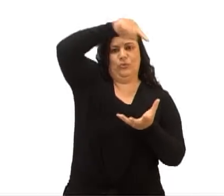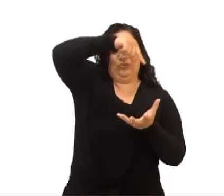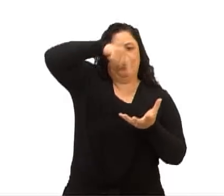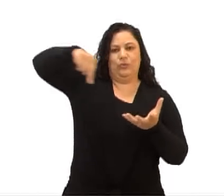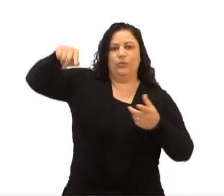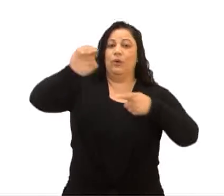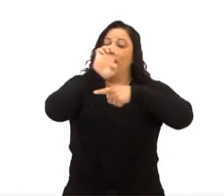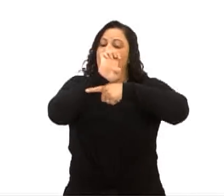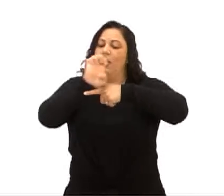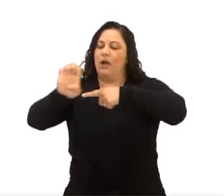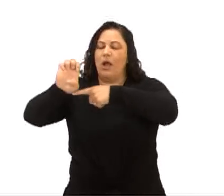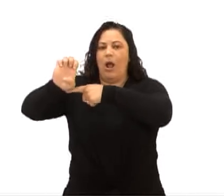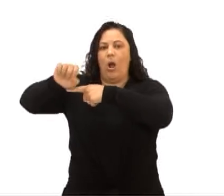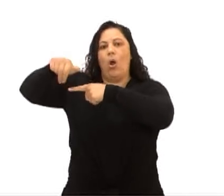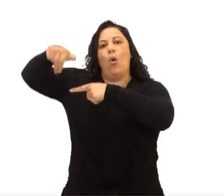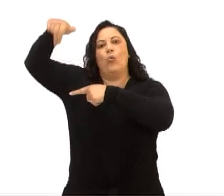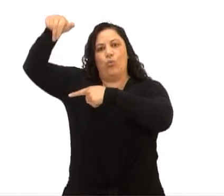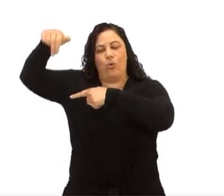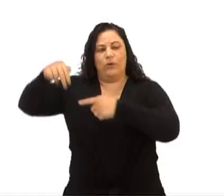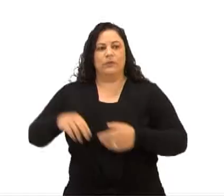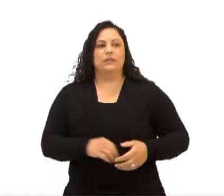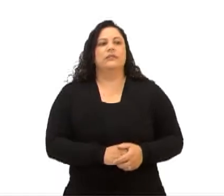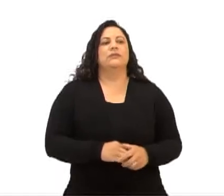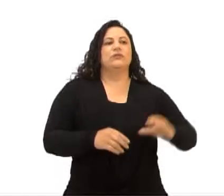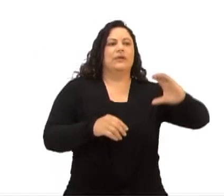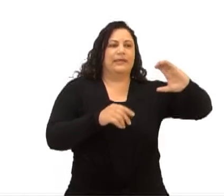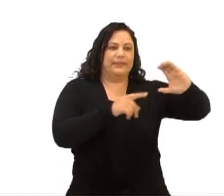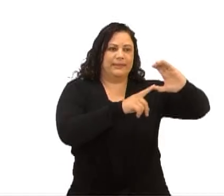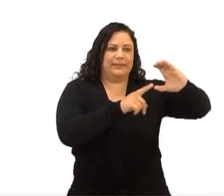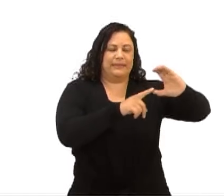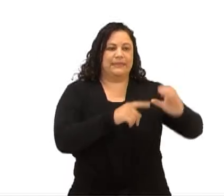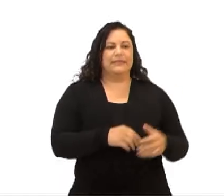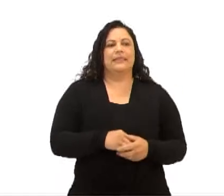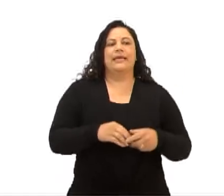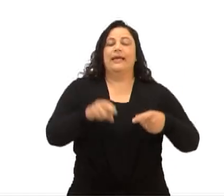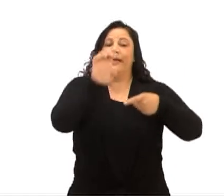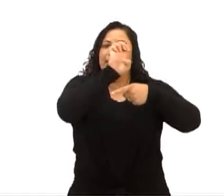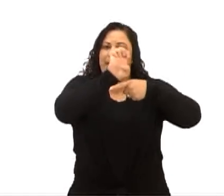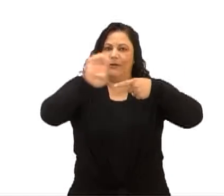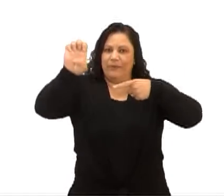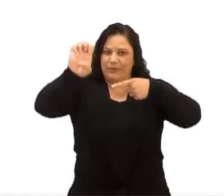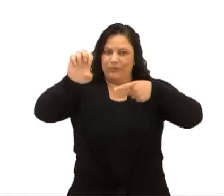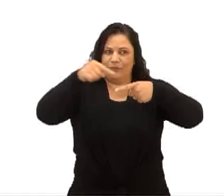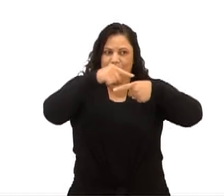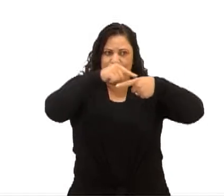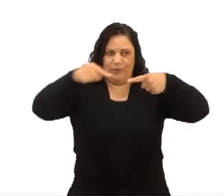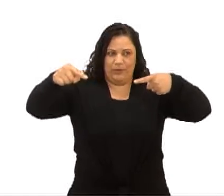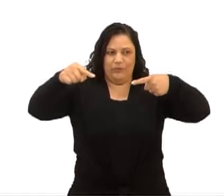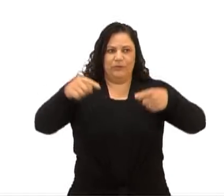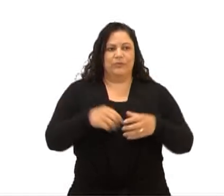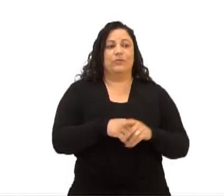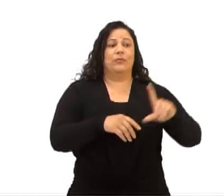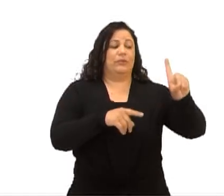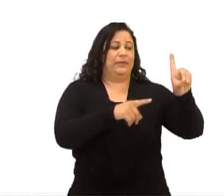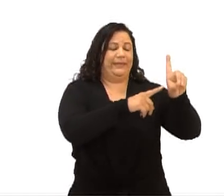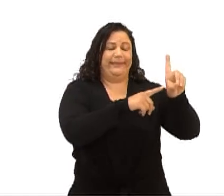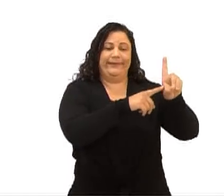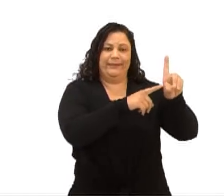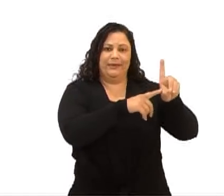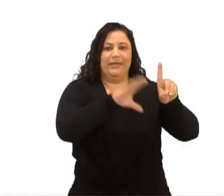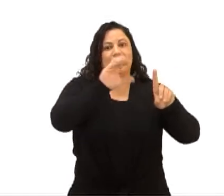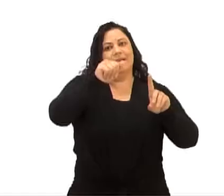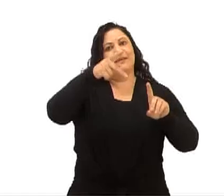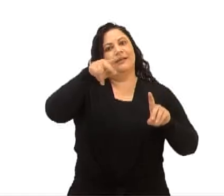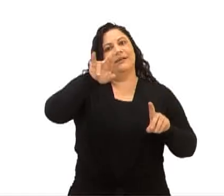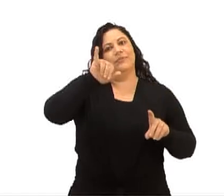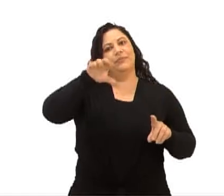C, linha do Equador, essa linha vermelha aqui. Letra D, trópico de Capricórnio, que está abaixo, aqui ao sul da